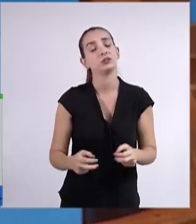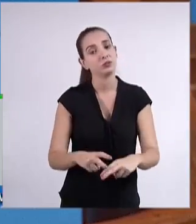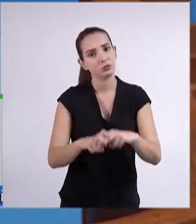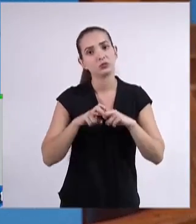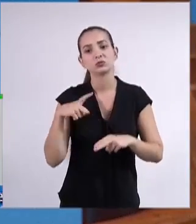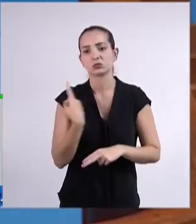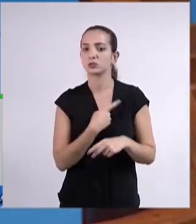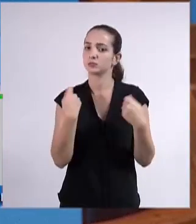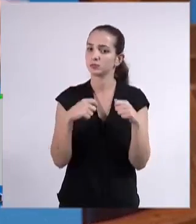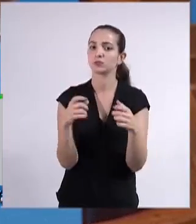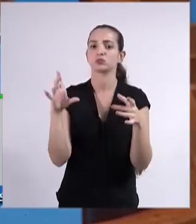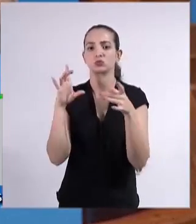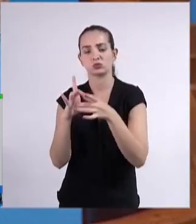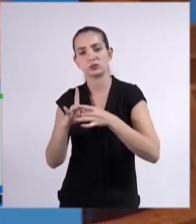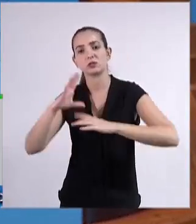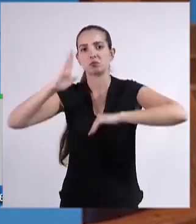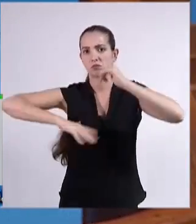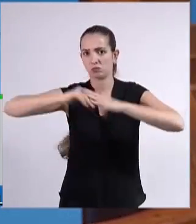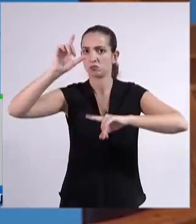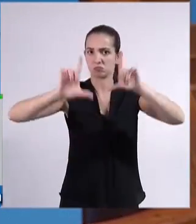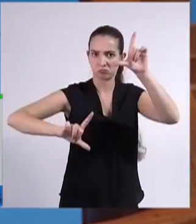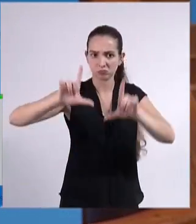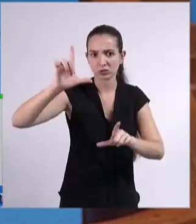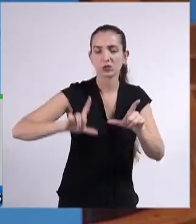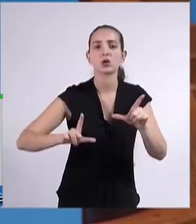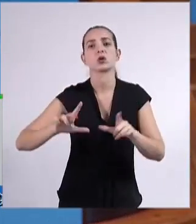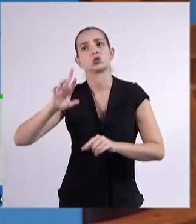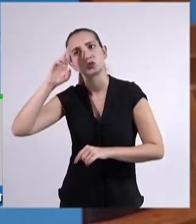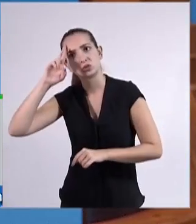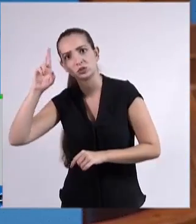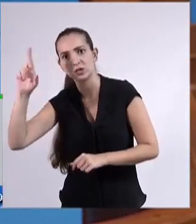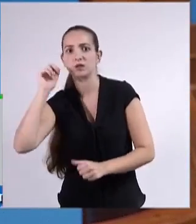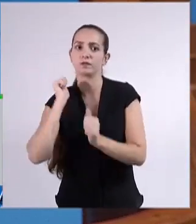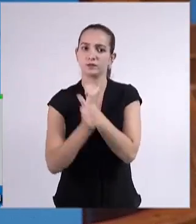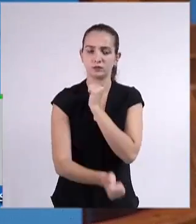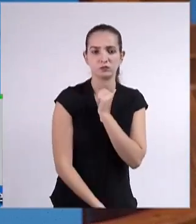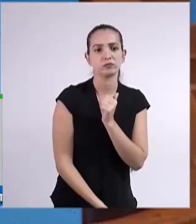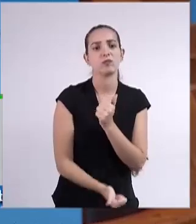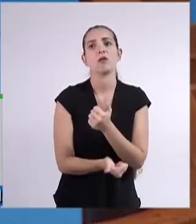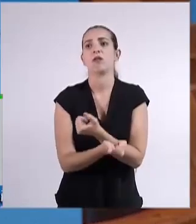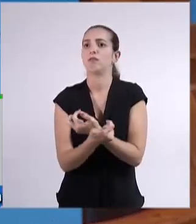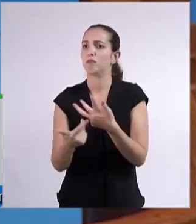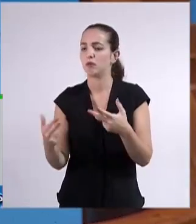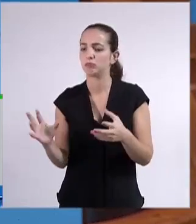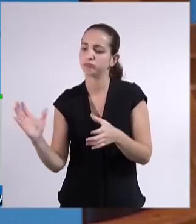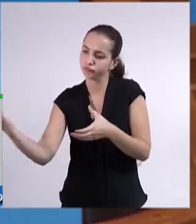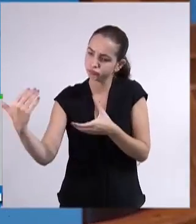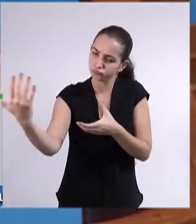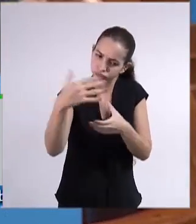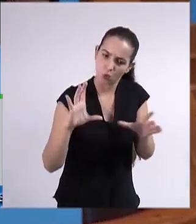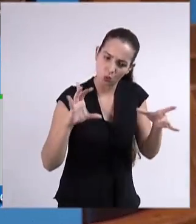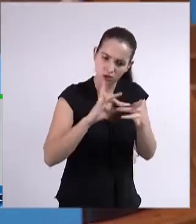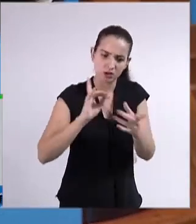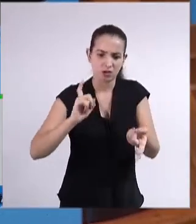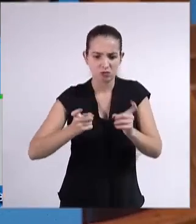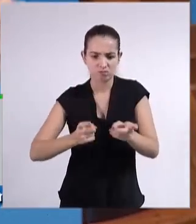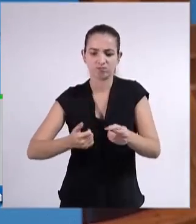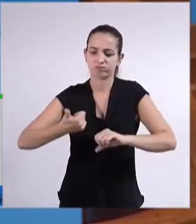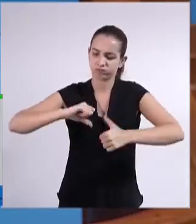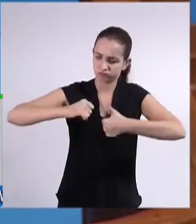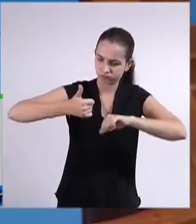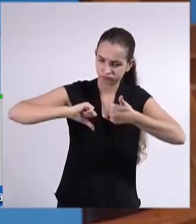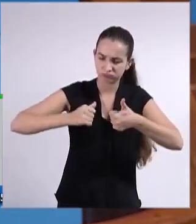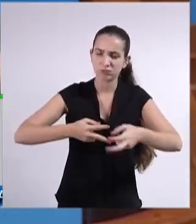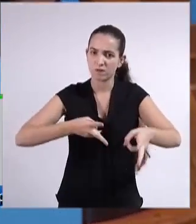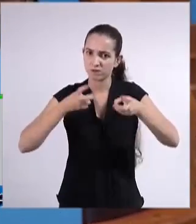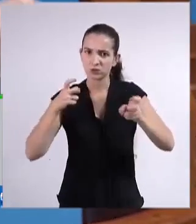clubes, os dirigentes dos clubes, para a gente conseguir organizar, retomar e reestruturar o futebol do Mato Grosso do Sul. Se não for